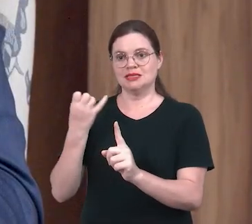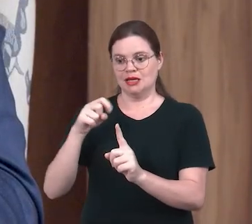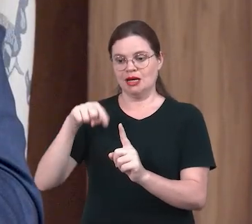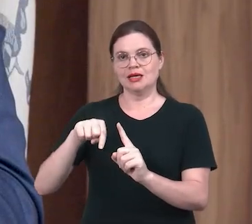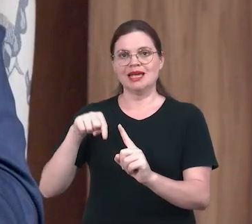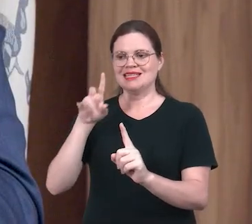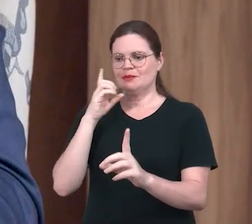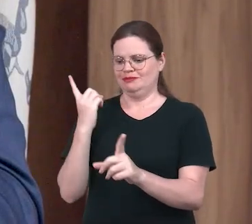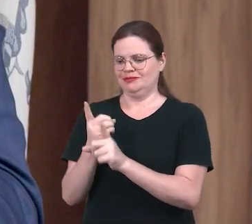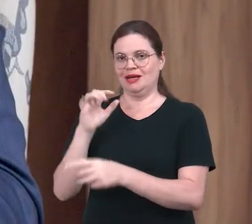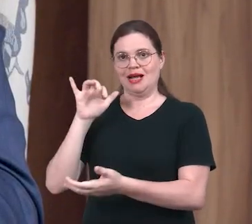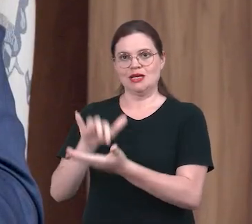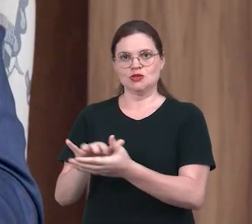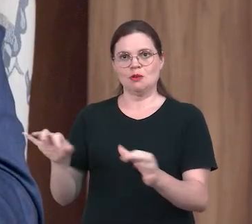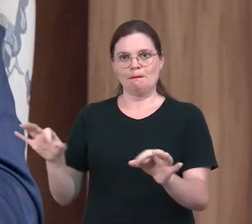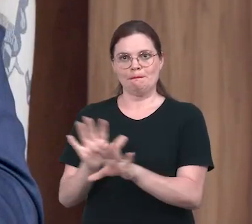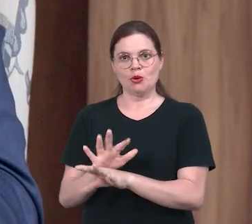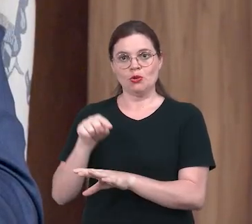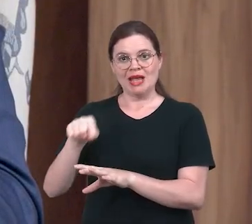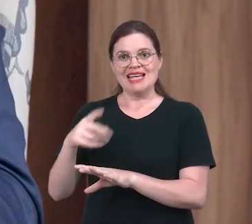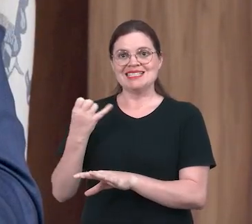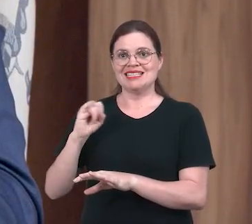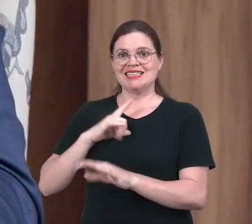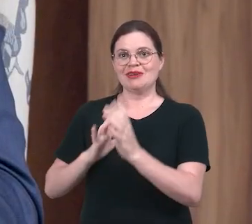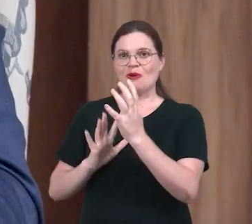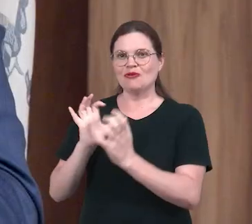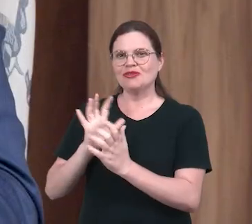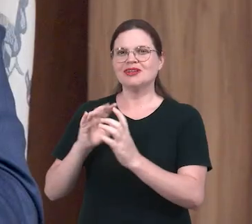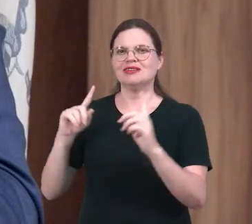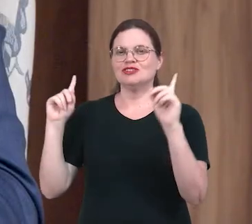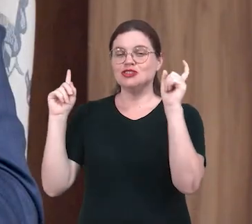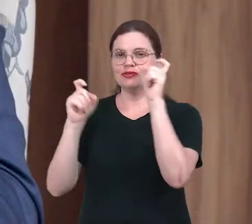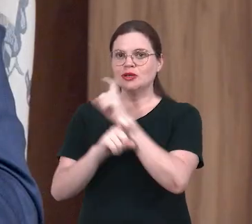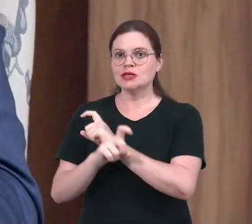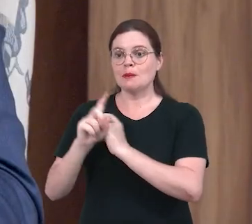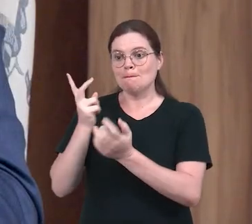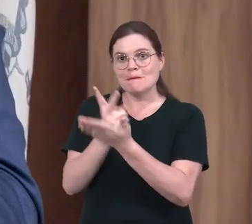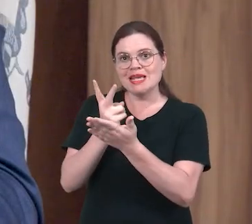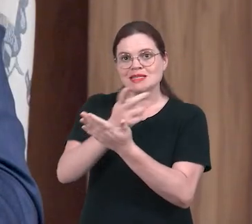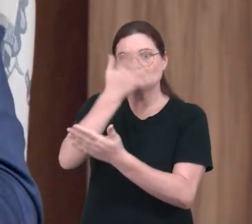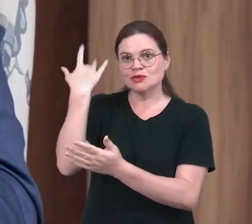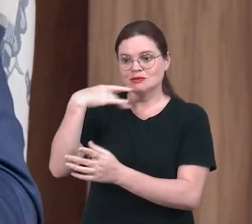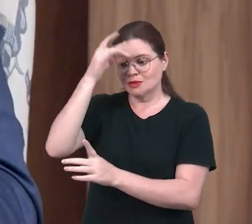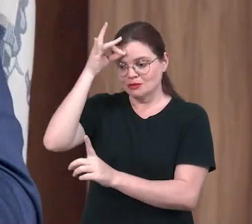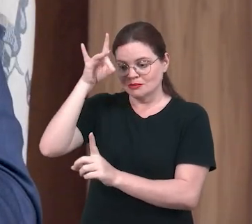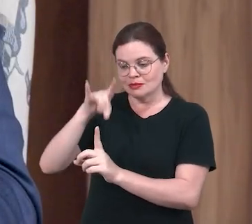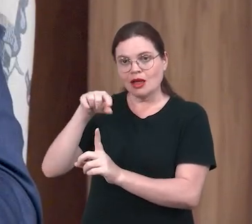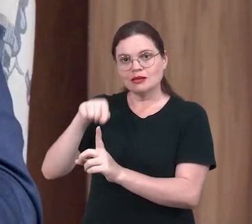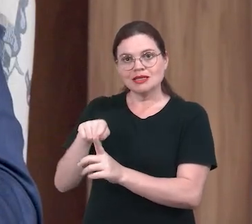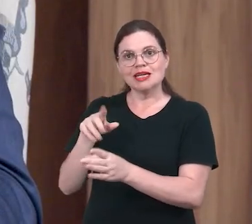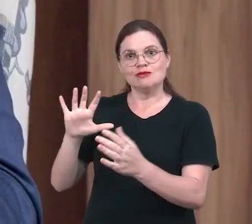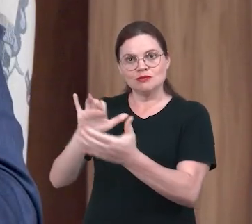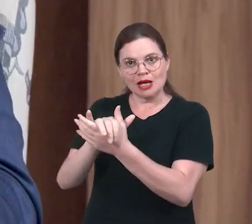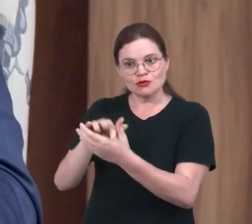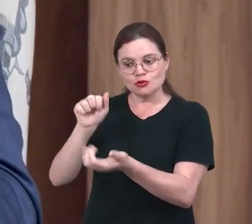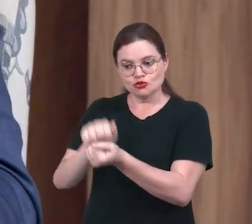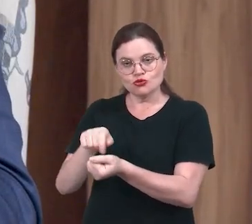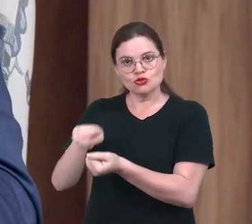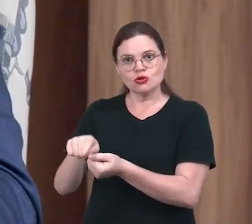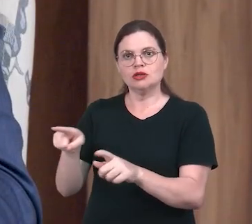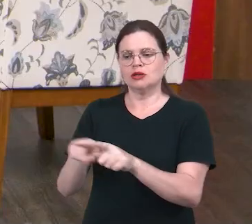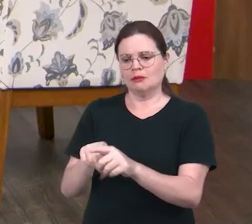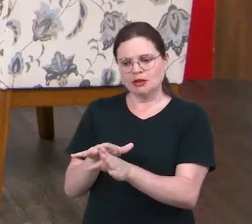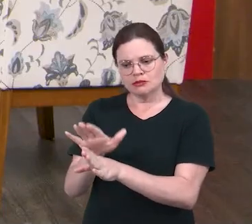conflito, esse Espírito Santo que foi buscar a esposa, ele tem um conselho também na solução desse conflito.